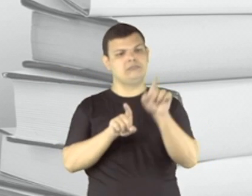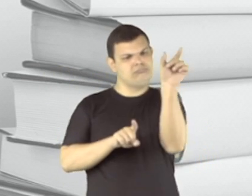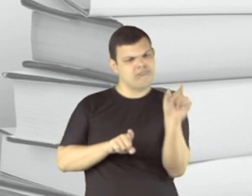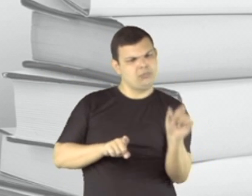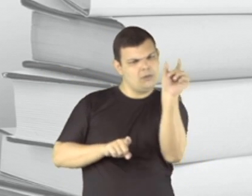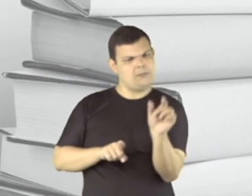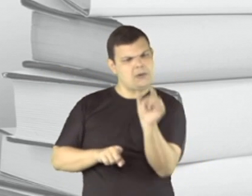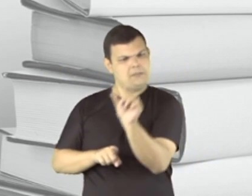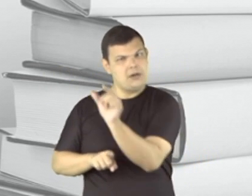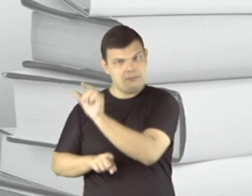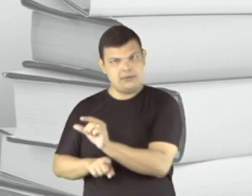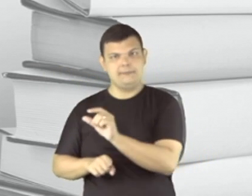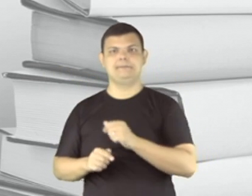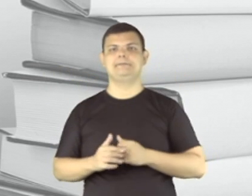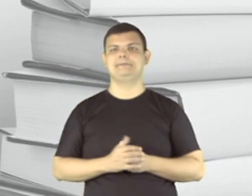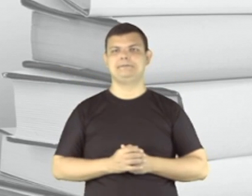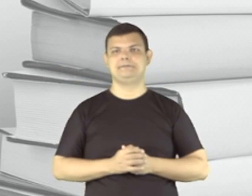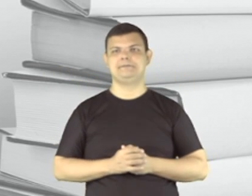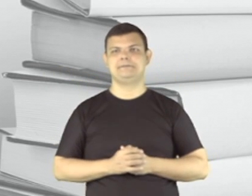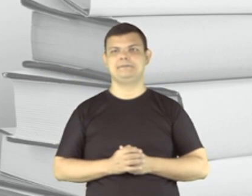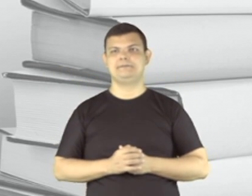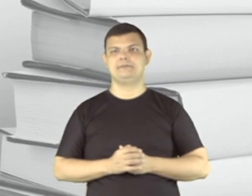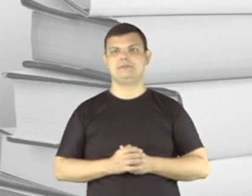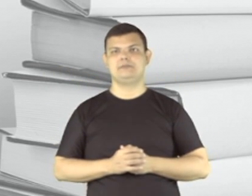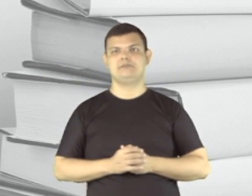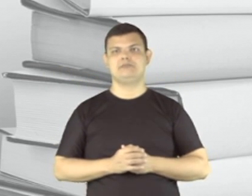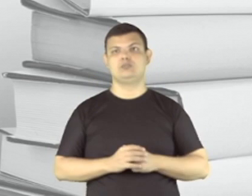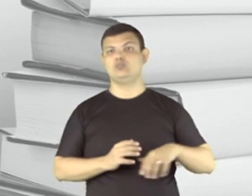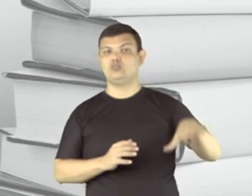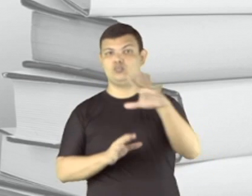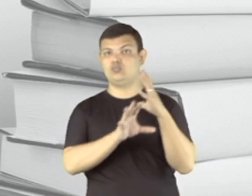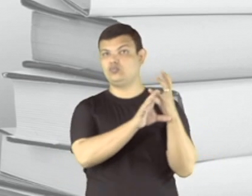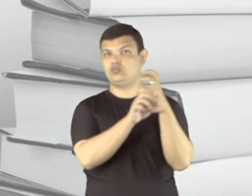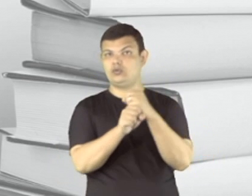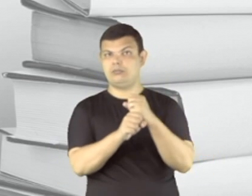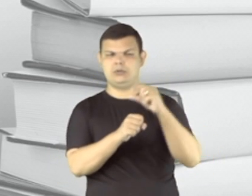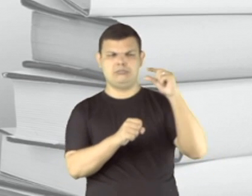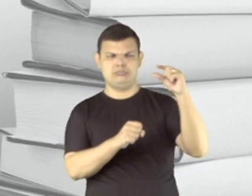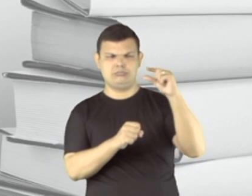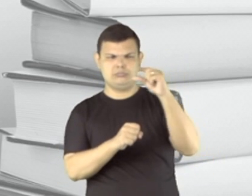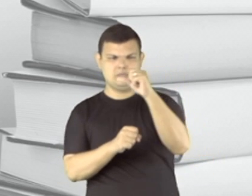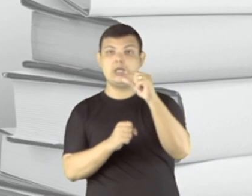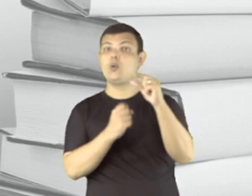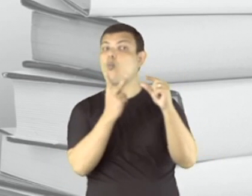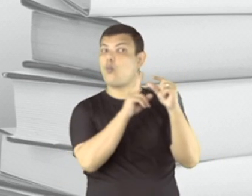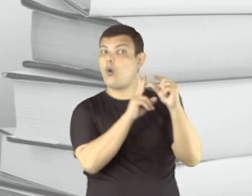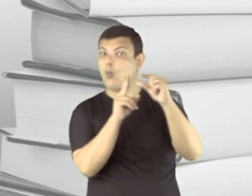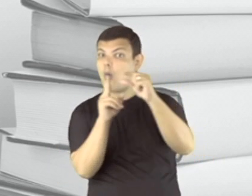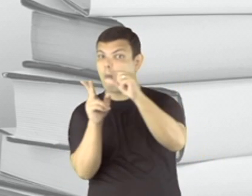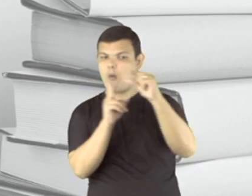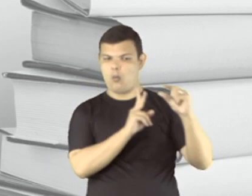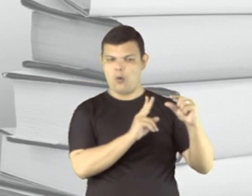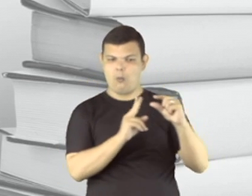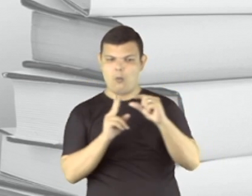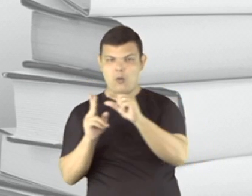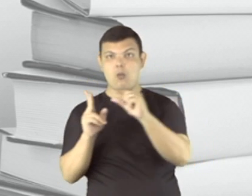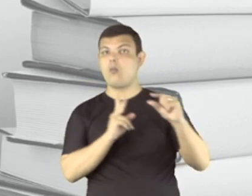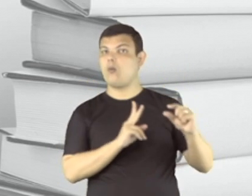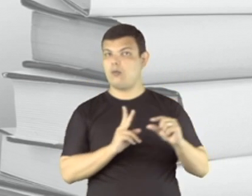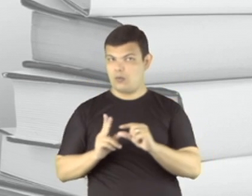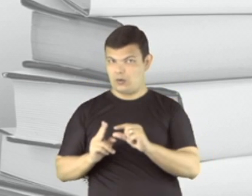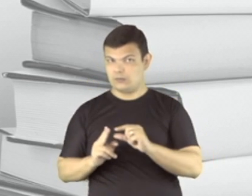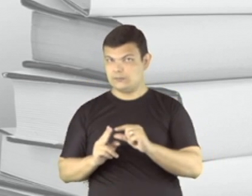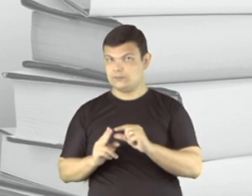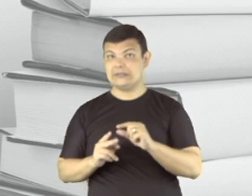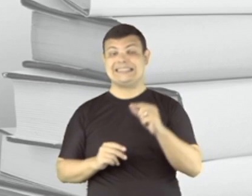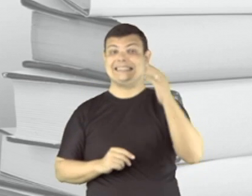aqui, ó. Linhas e colunas que formam quadrados de mesma medida. Isso aqui é muito